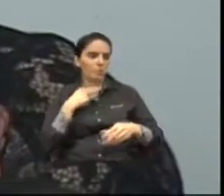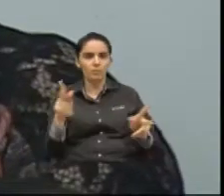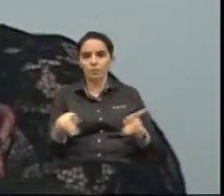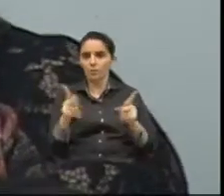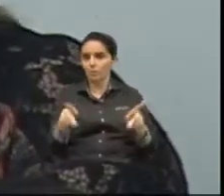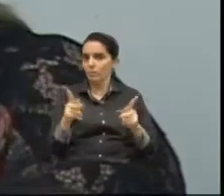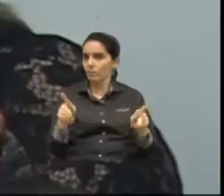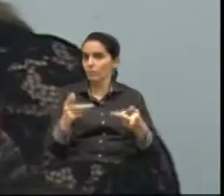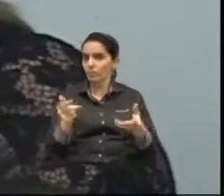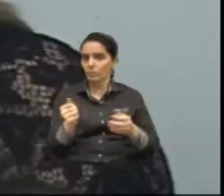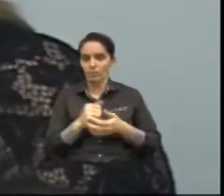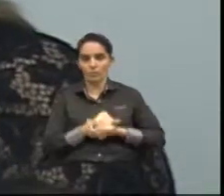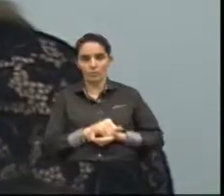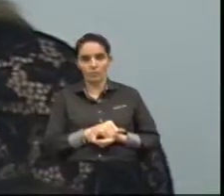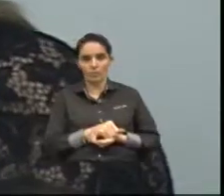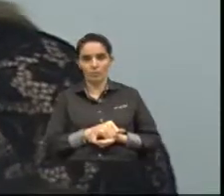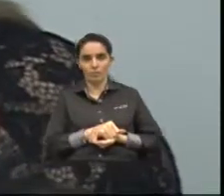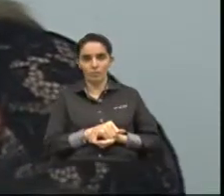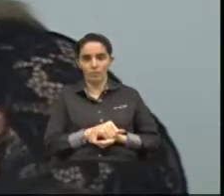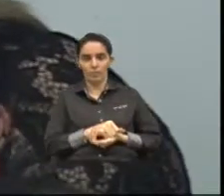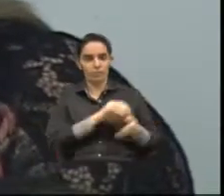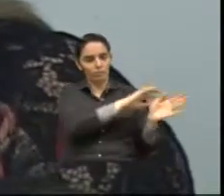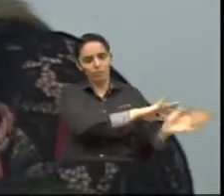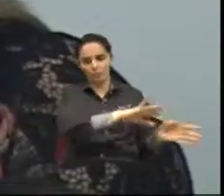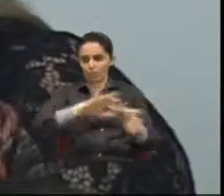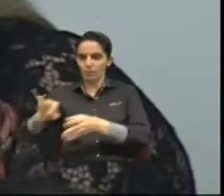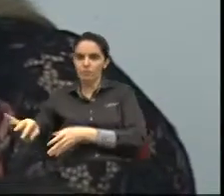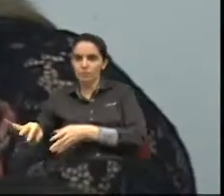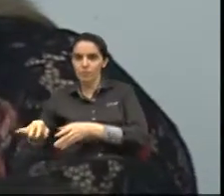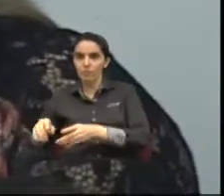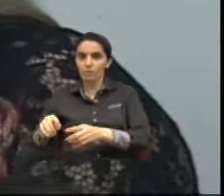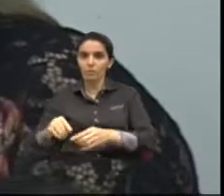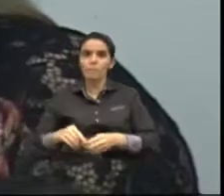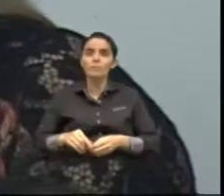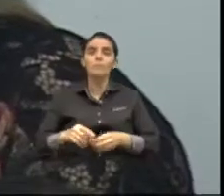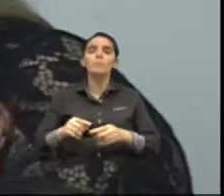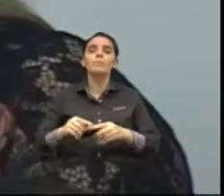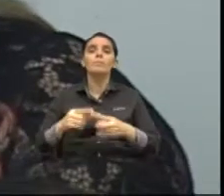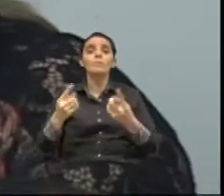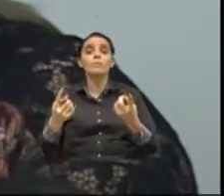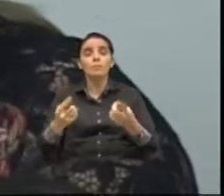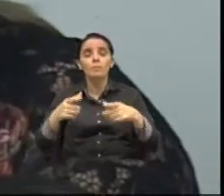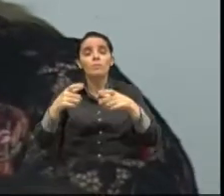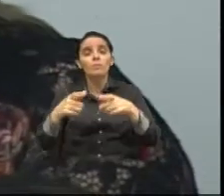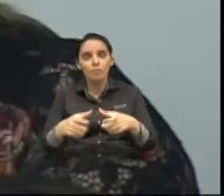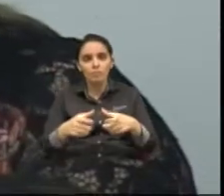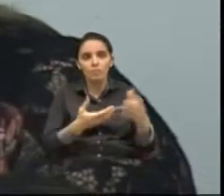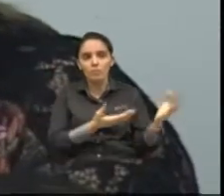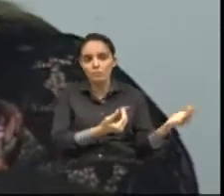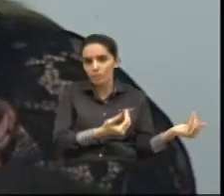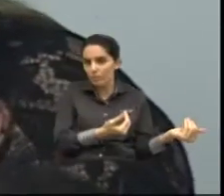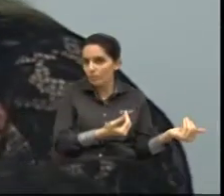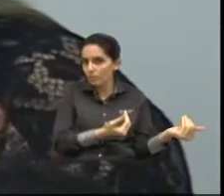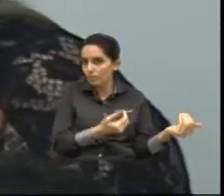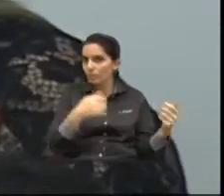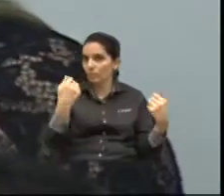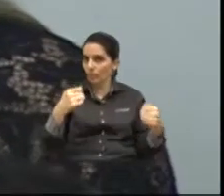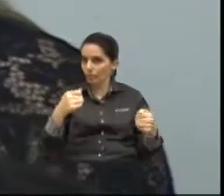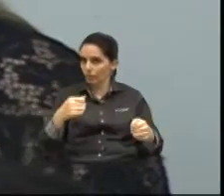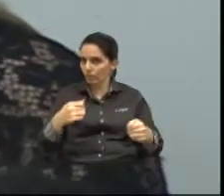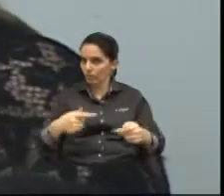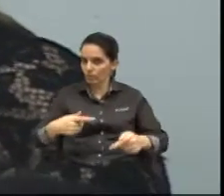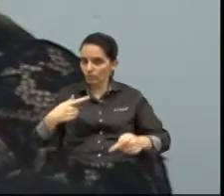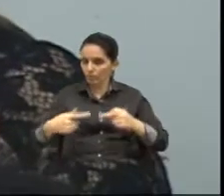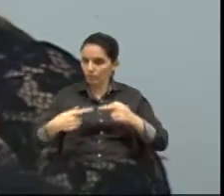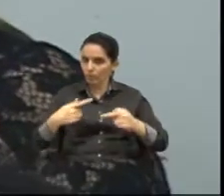shoppings. É muito fácil. Vai lá, tira o jovem e tal. Só jogou embaixo do tapete. Se nós não criarmos políticas públicas para